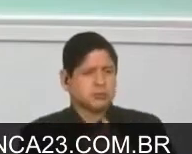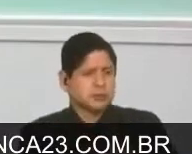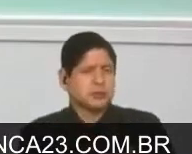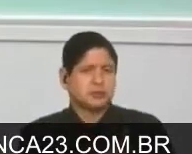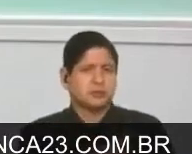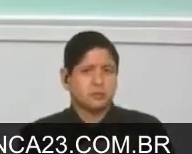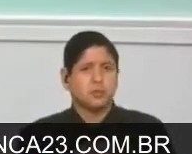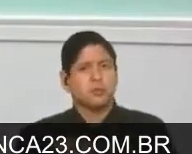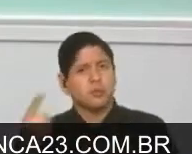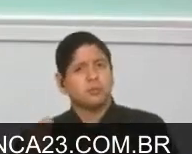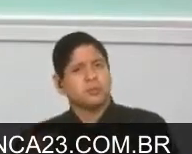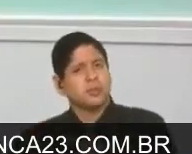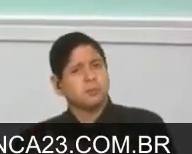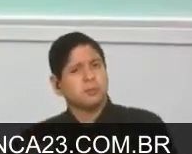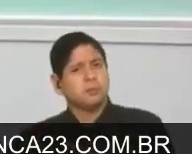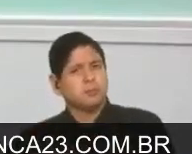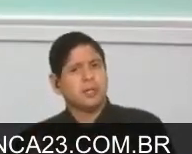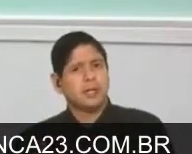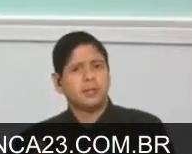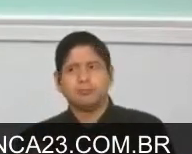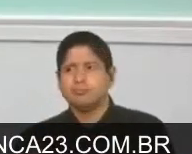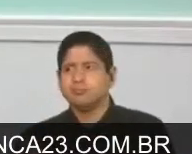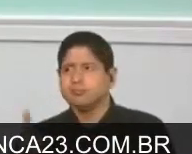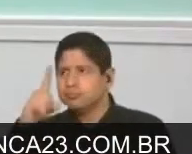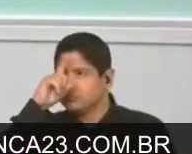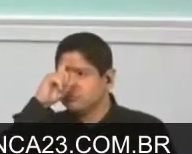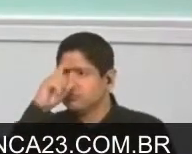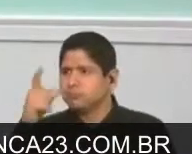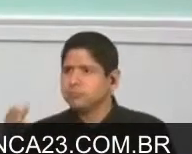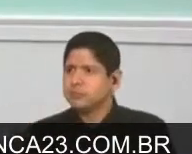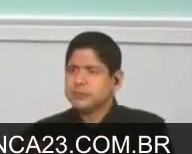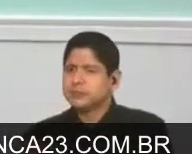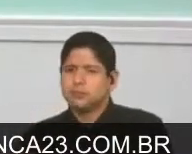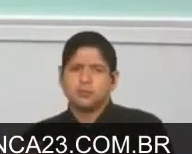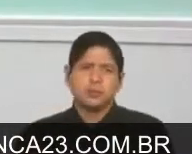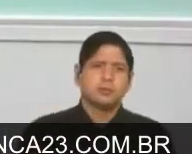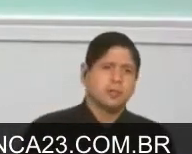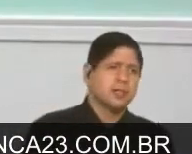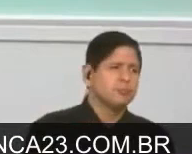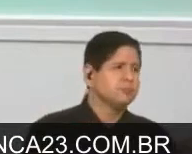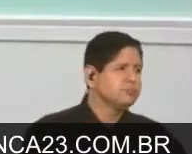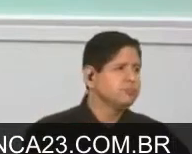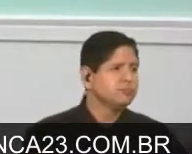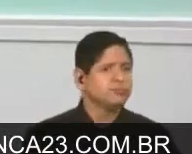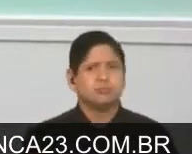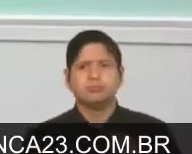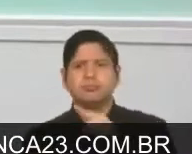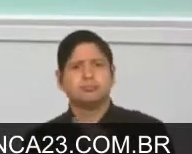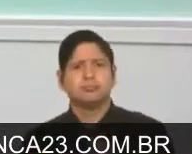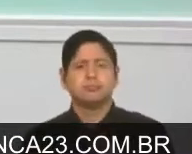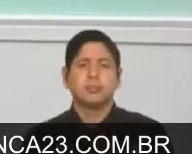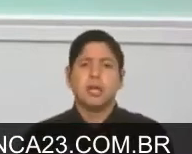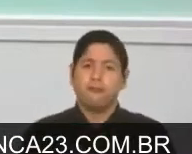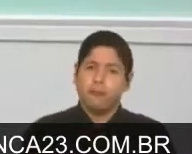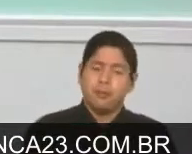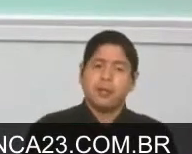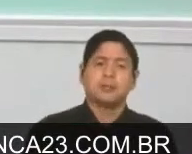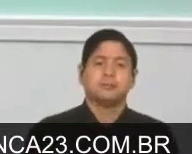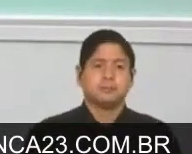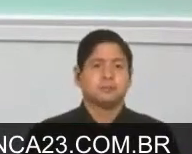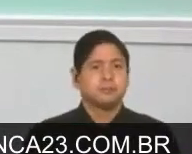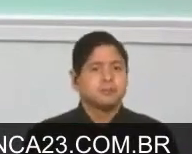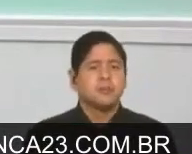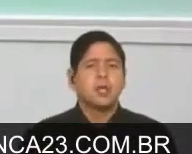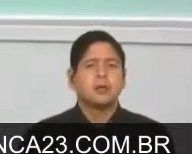para trabalhar, o posto está fechado, volta de casa, o posto está fechado. Então a farmácia, ela possibilita, né,